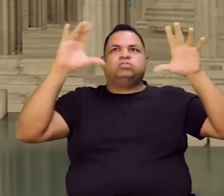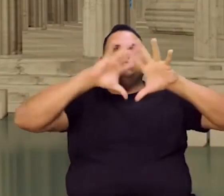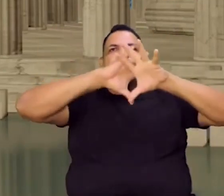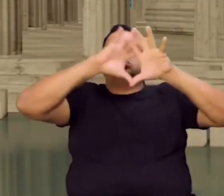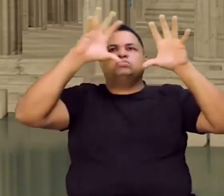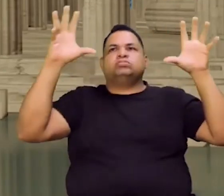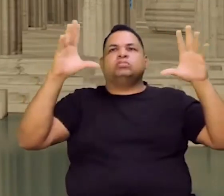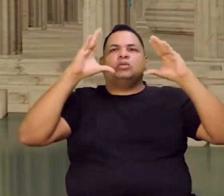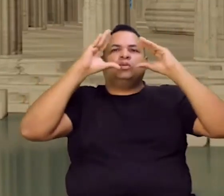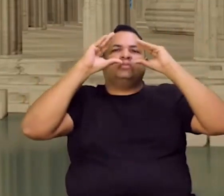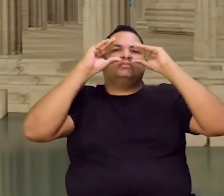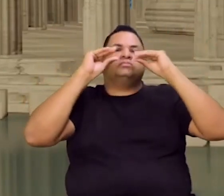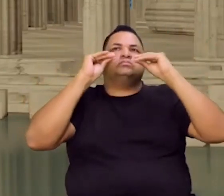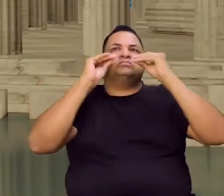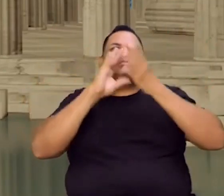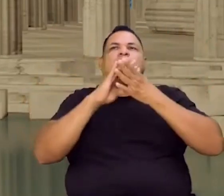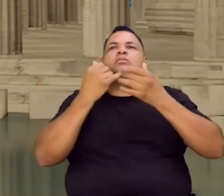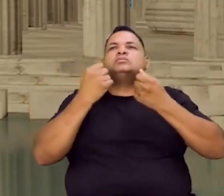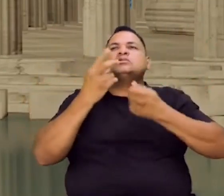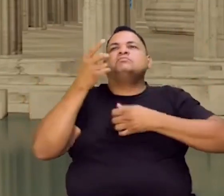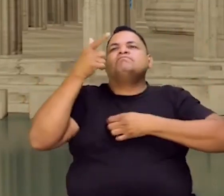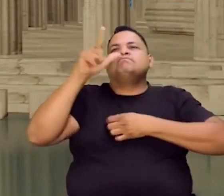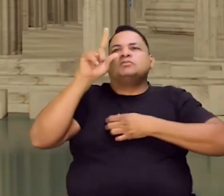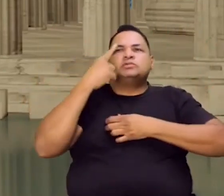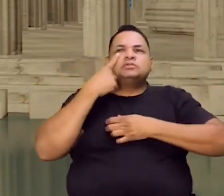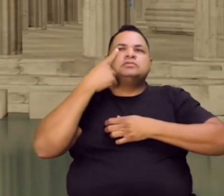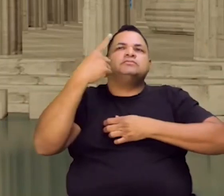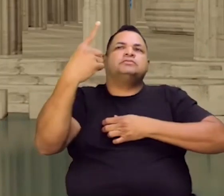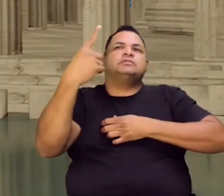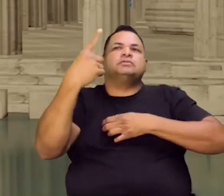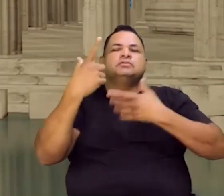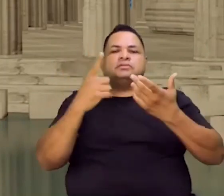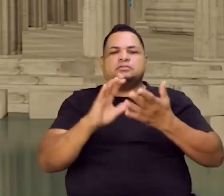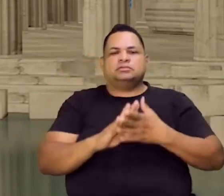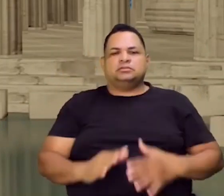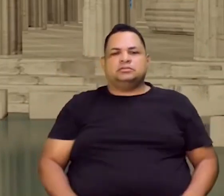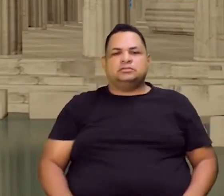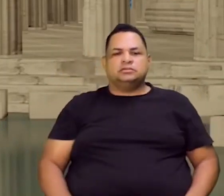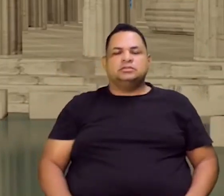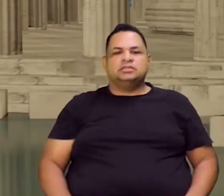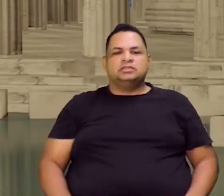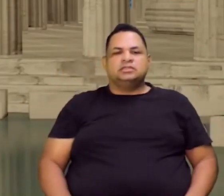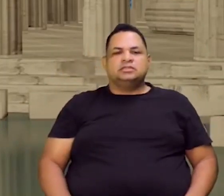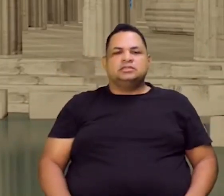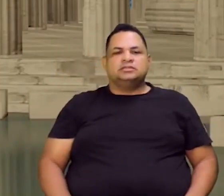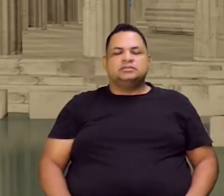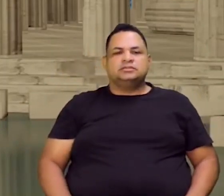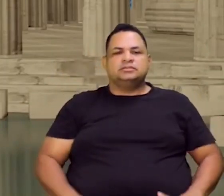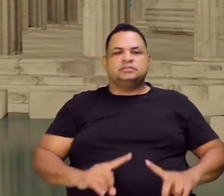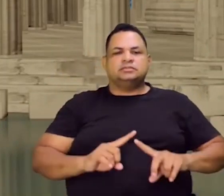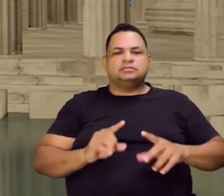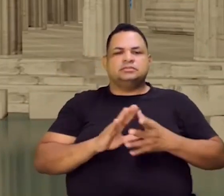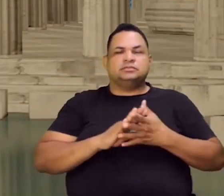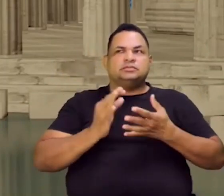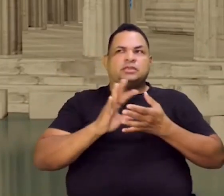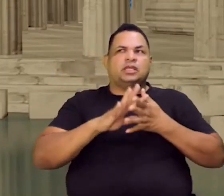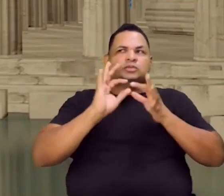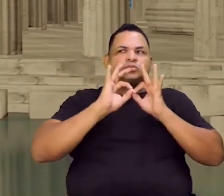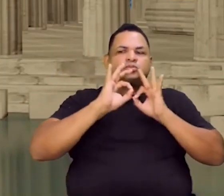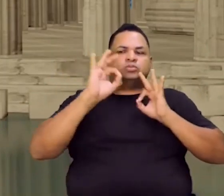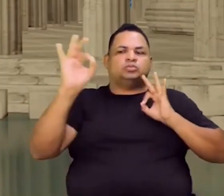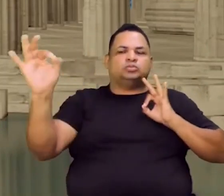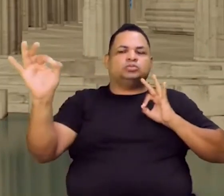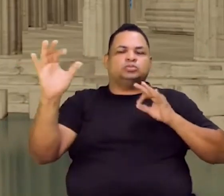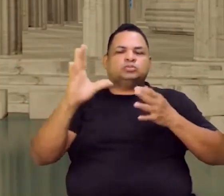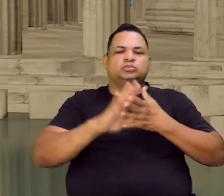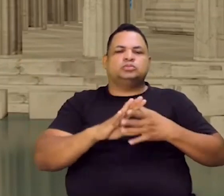à noite. Porque a luz da cidade, ela ofusca. Quanto mais longe você estiver da cidade, melhor para você enxergar o